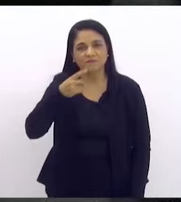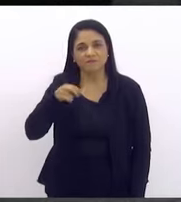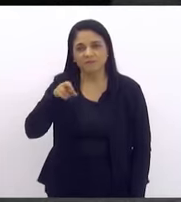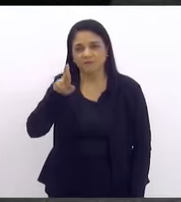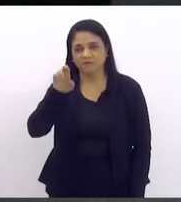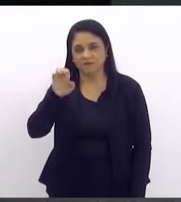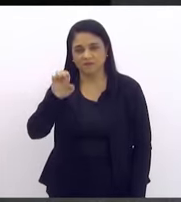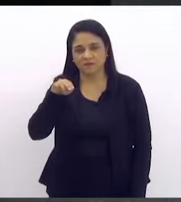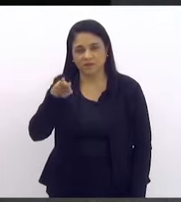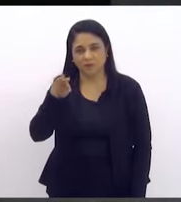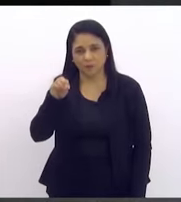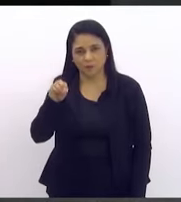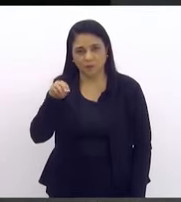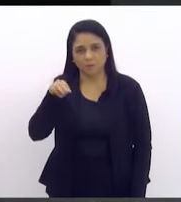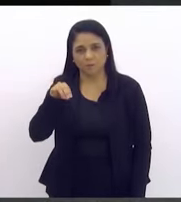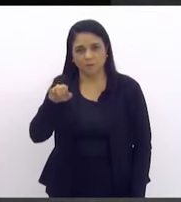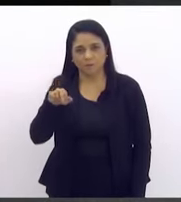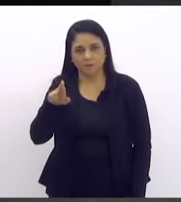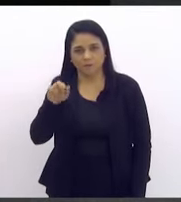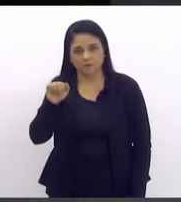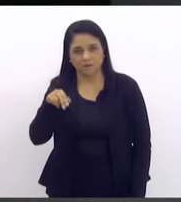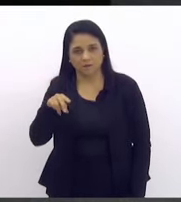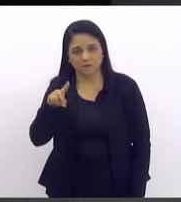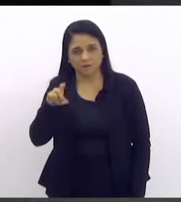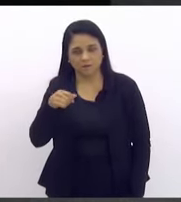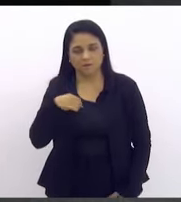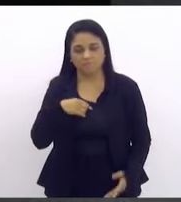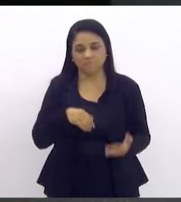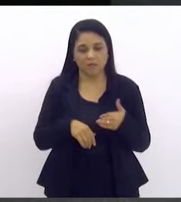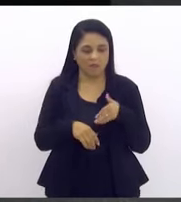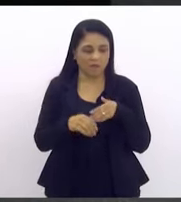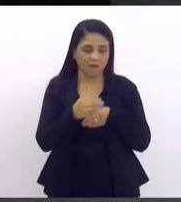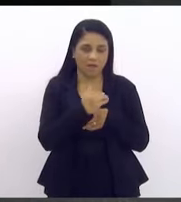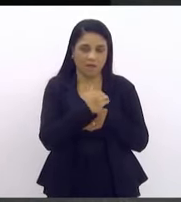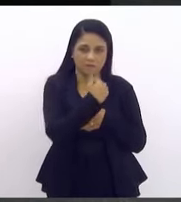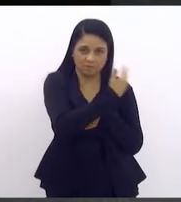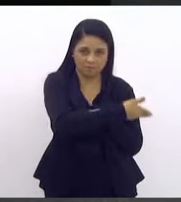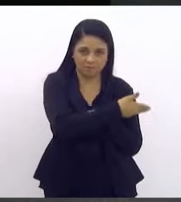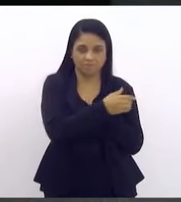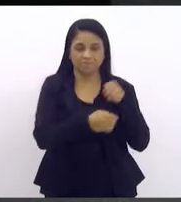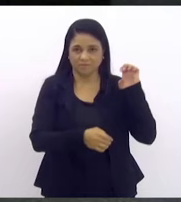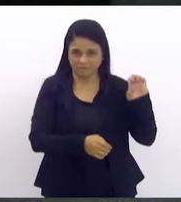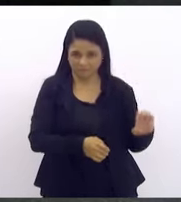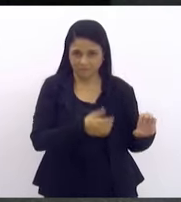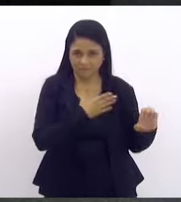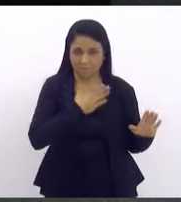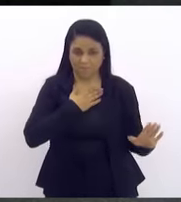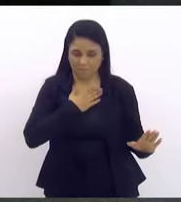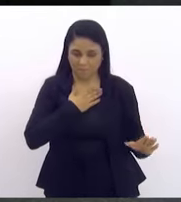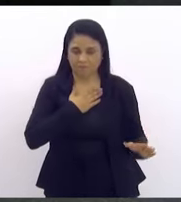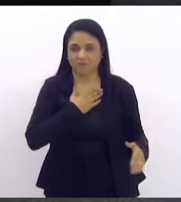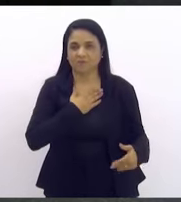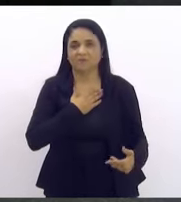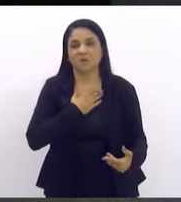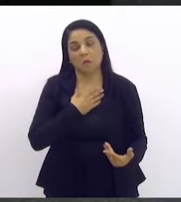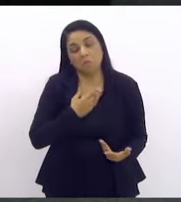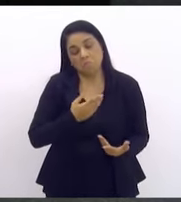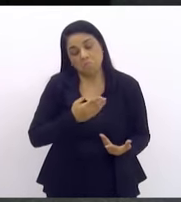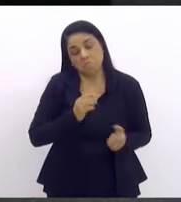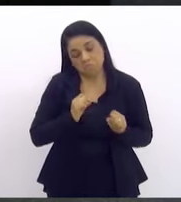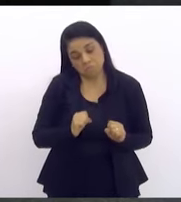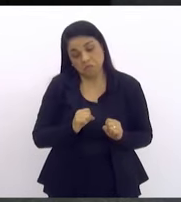Renato Miranda, que está aqui à minha esquerda, casualmente, que poderia estar à